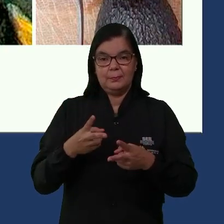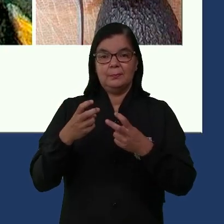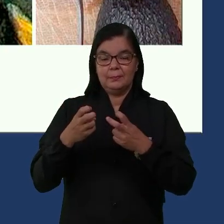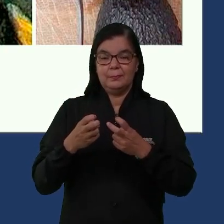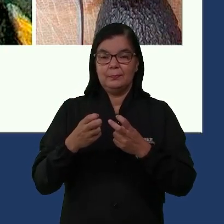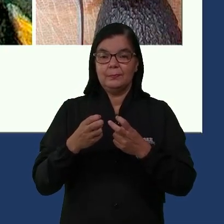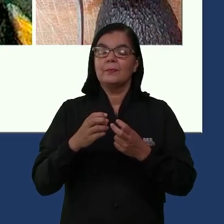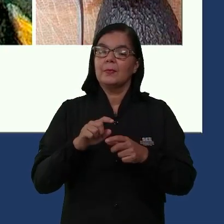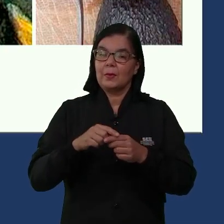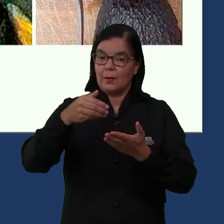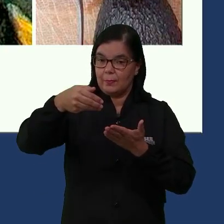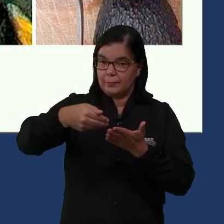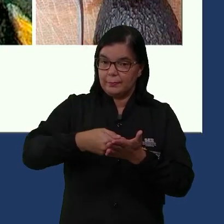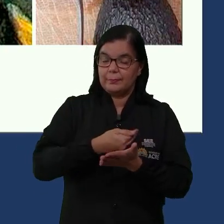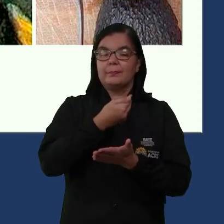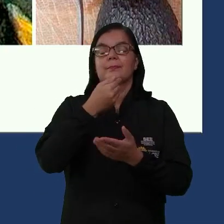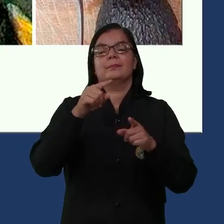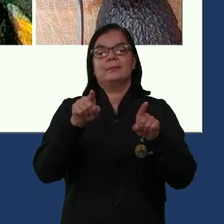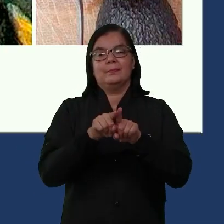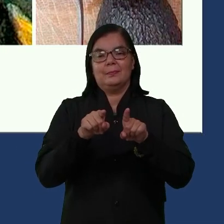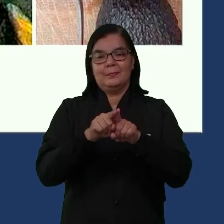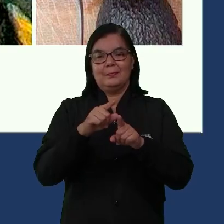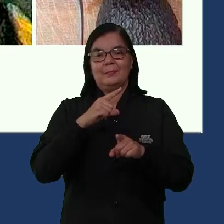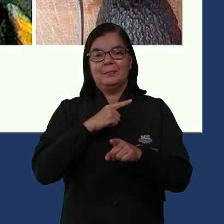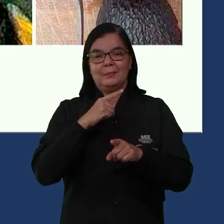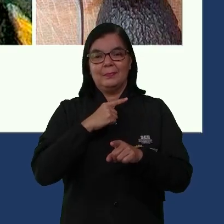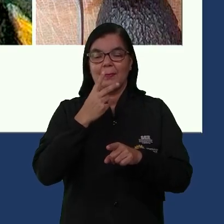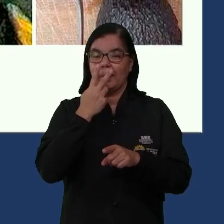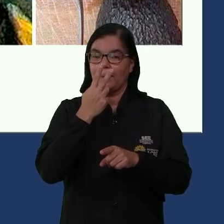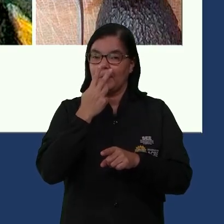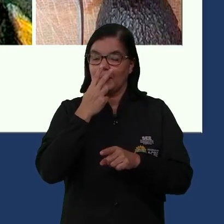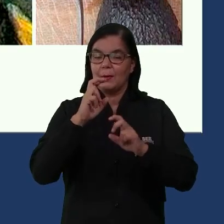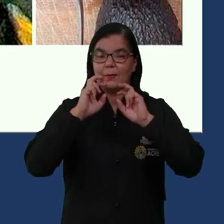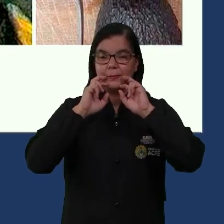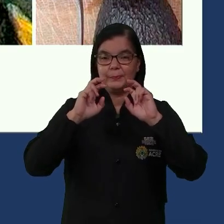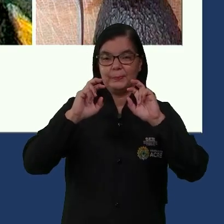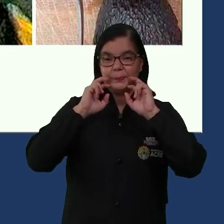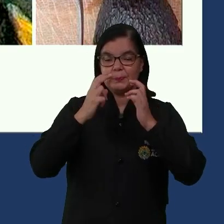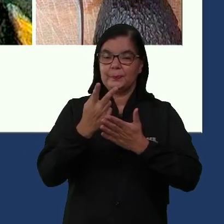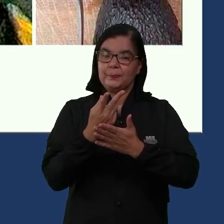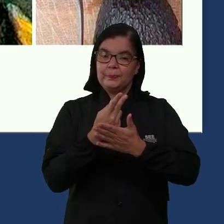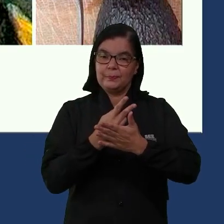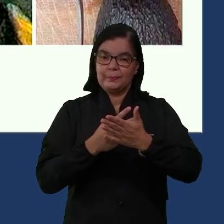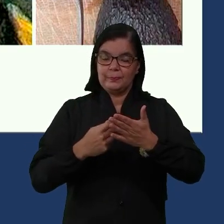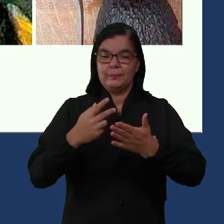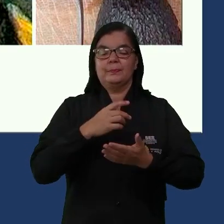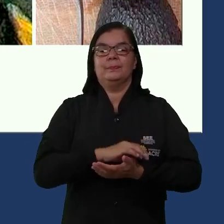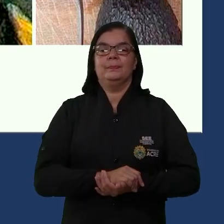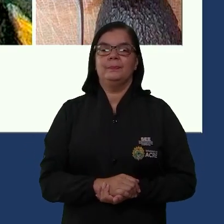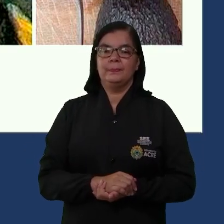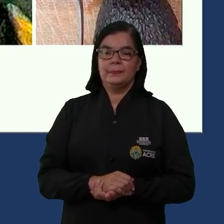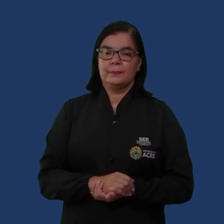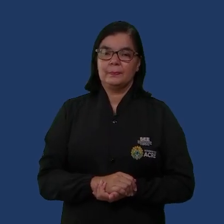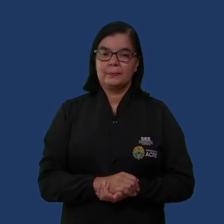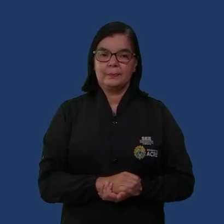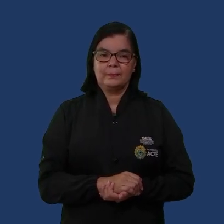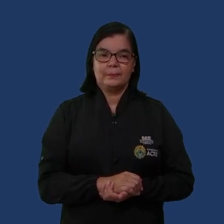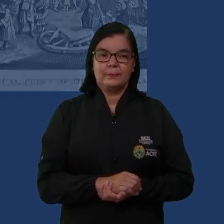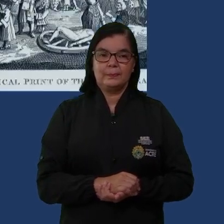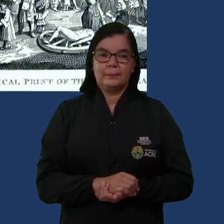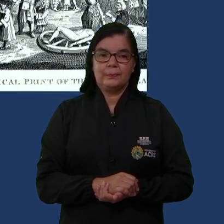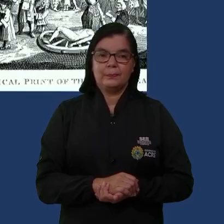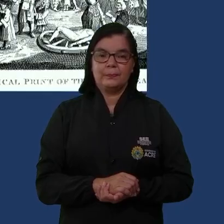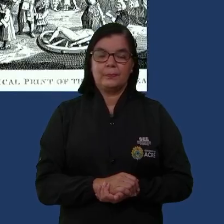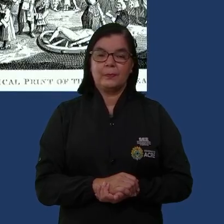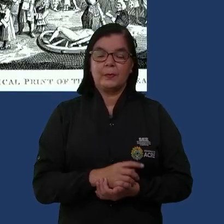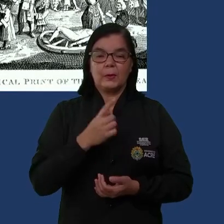um abacate que teve aí essa abordagem parecida com a obra O Grito, de Edvard Munch.